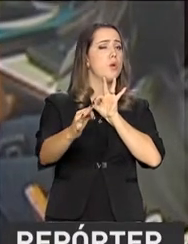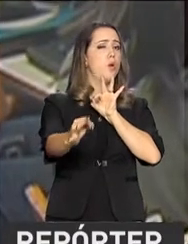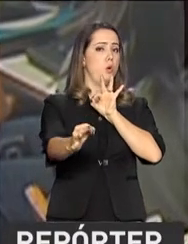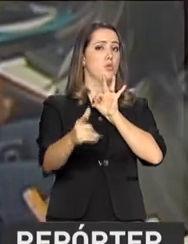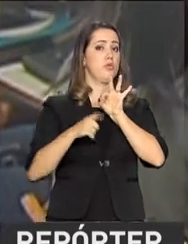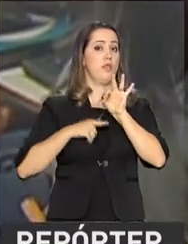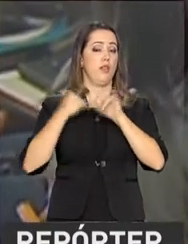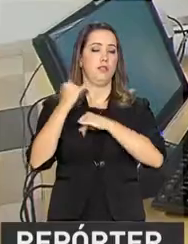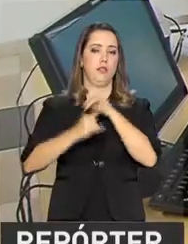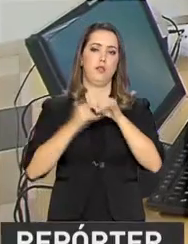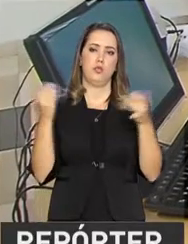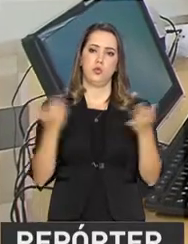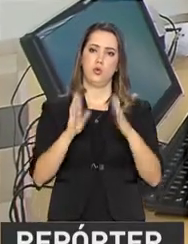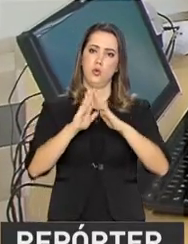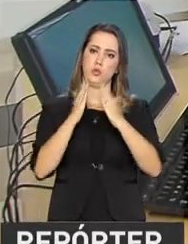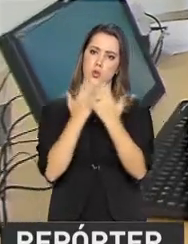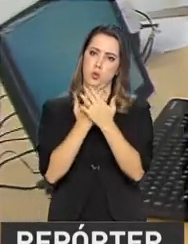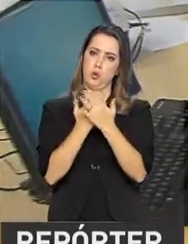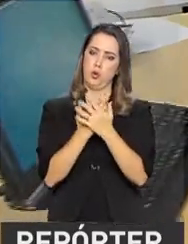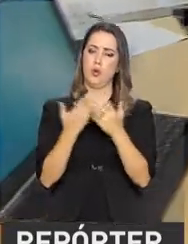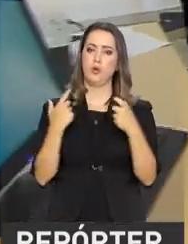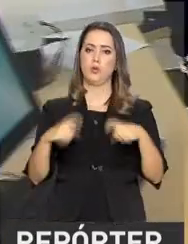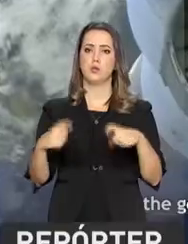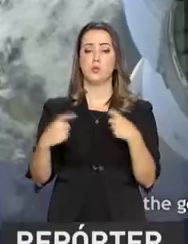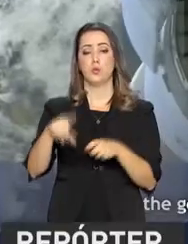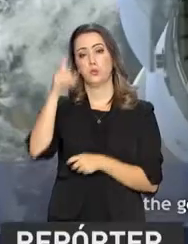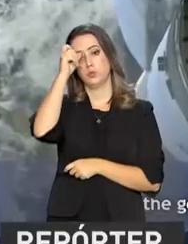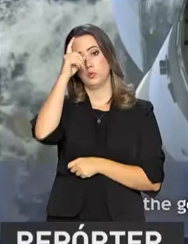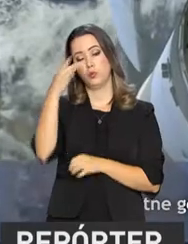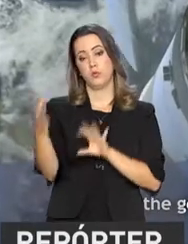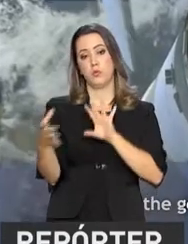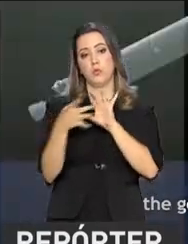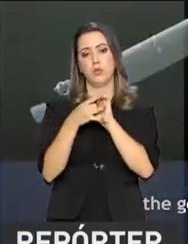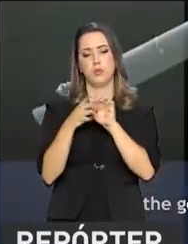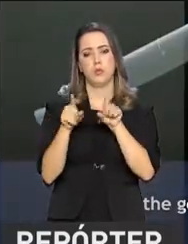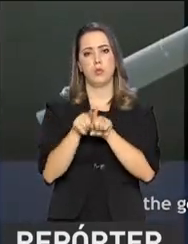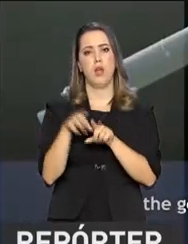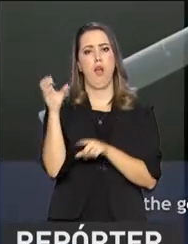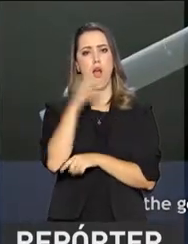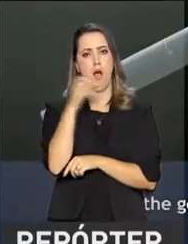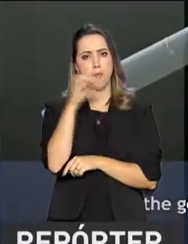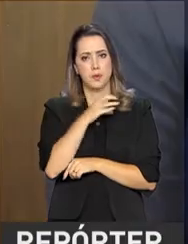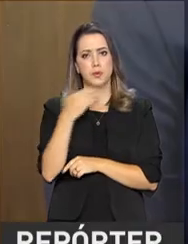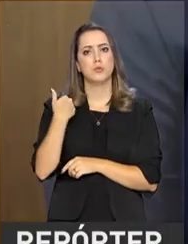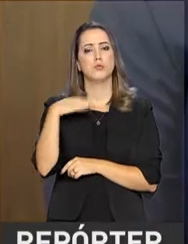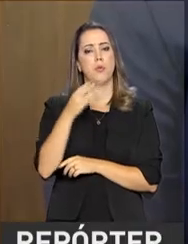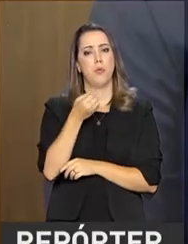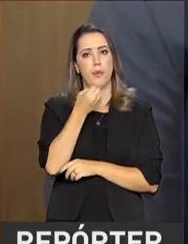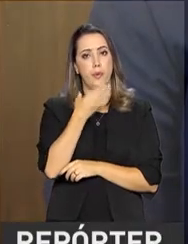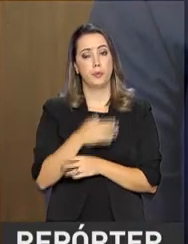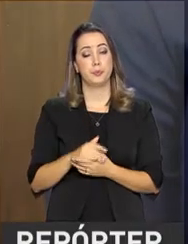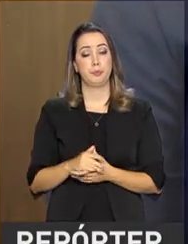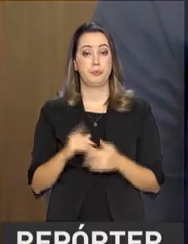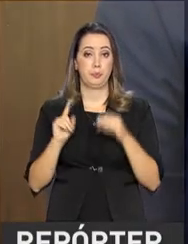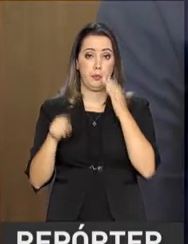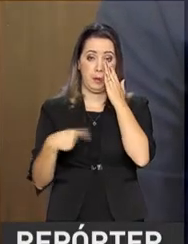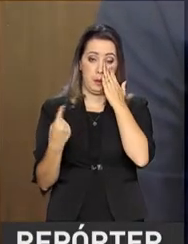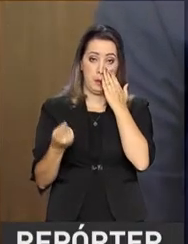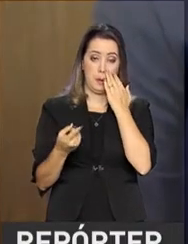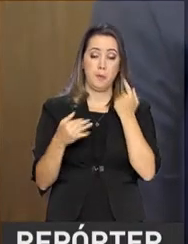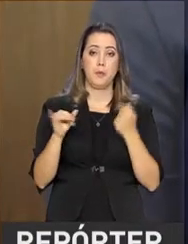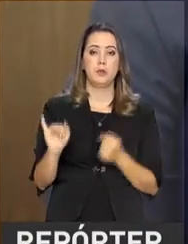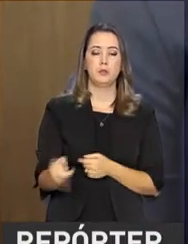escolas e postos de saúde vão contar com conexão de alta velocidade ainda em janeiro o